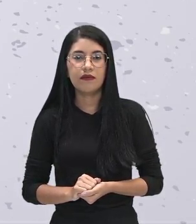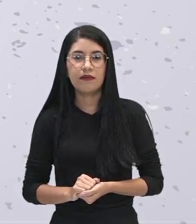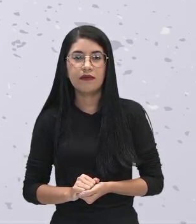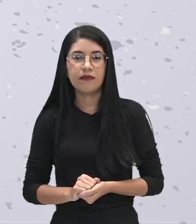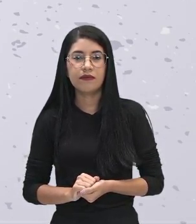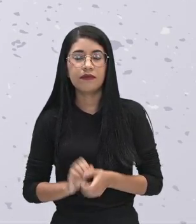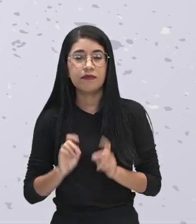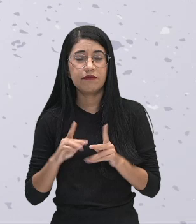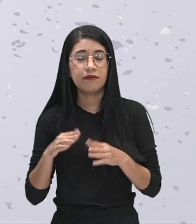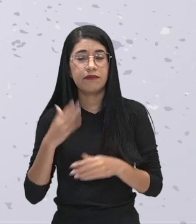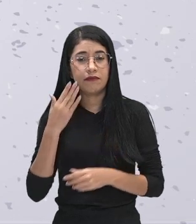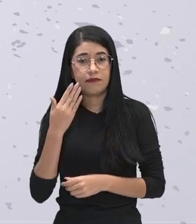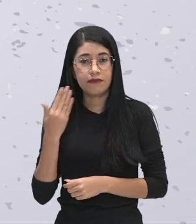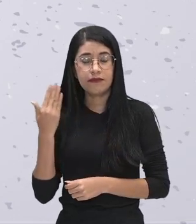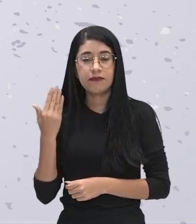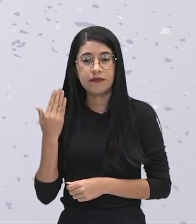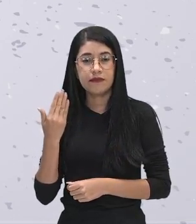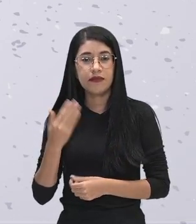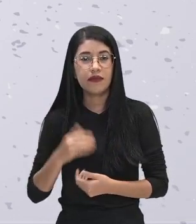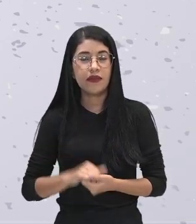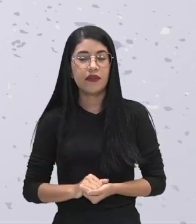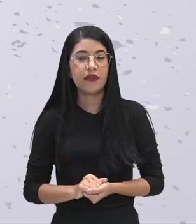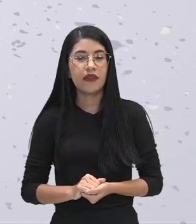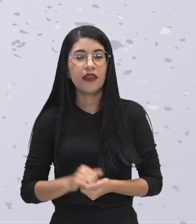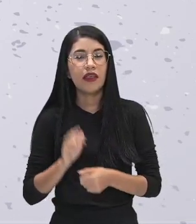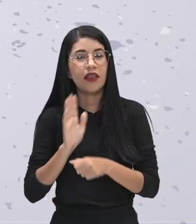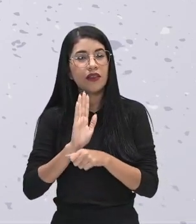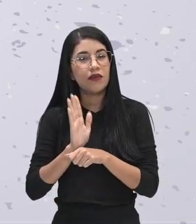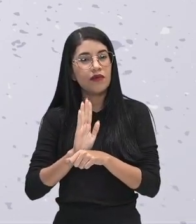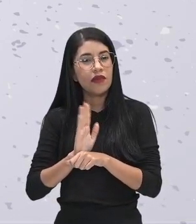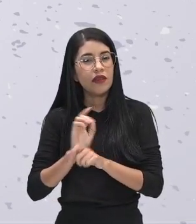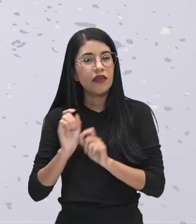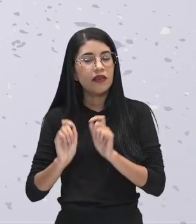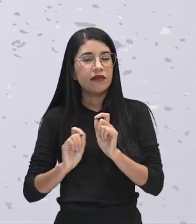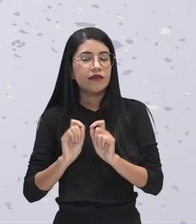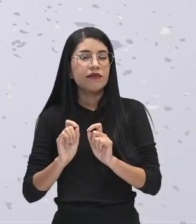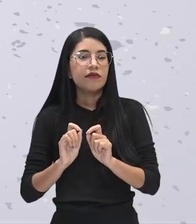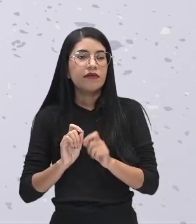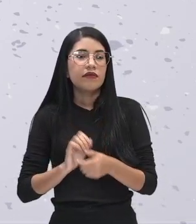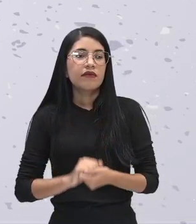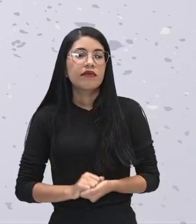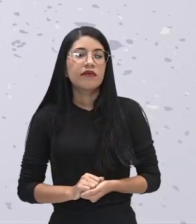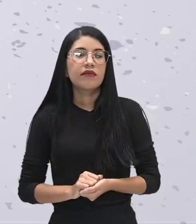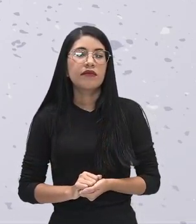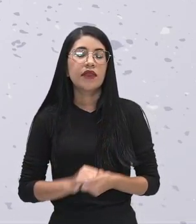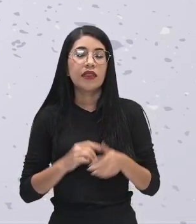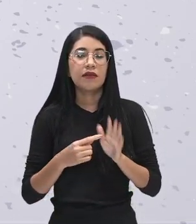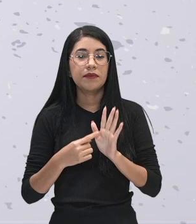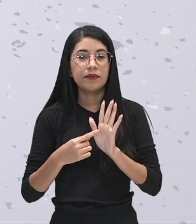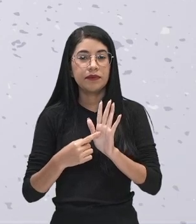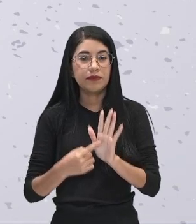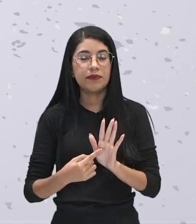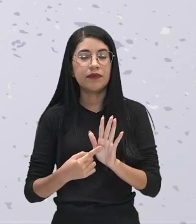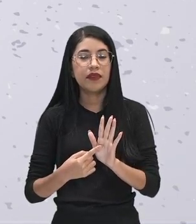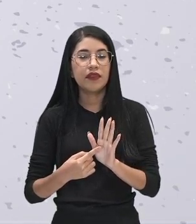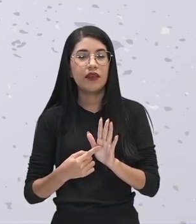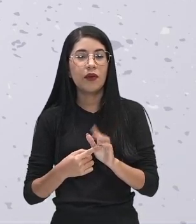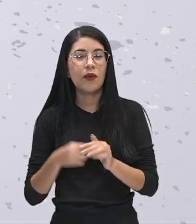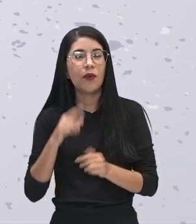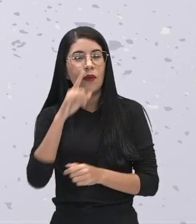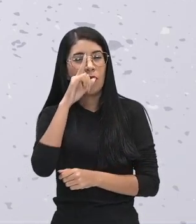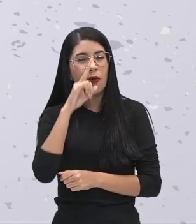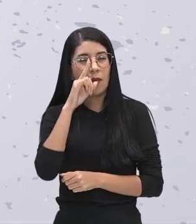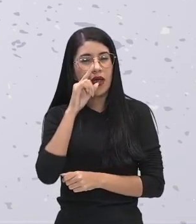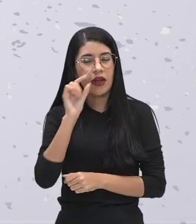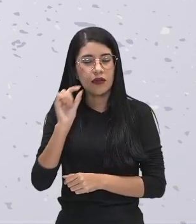Muito bem, pessoal, olha só, né? A gente tem aí nesse vídeo, então, essa animação mostrando aí, né, esses pontinhos amarelinhos aí,